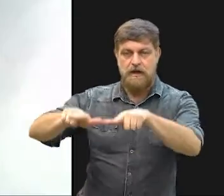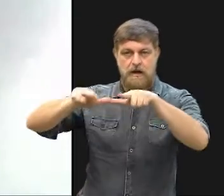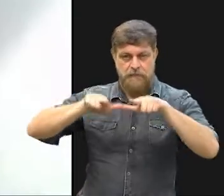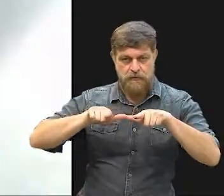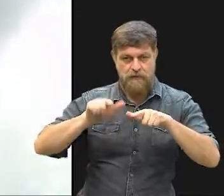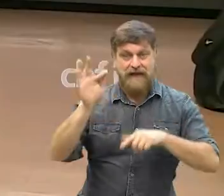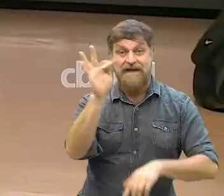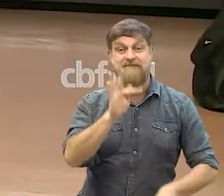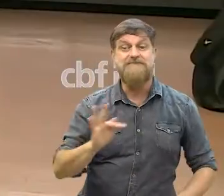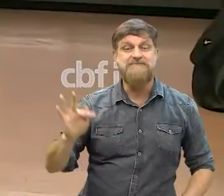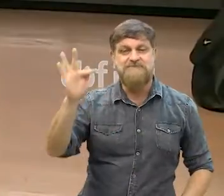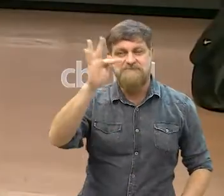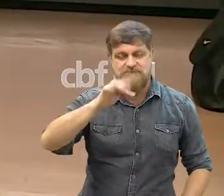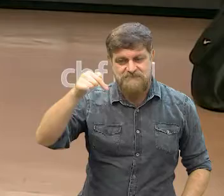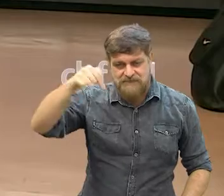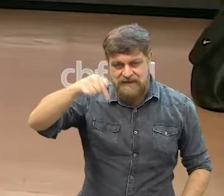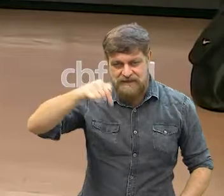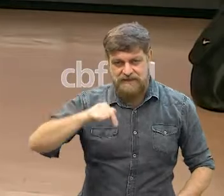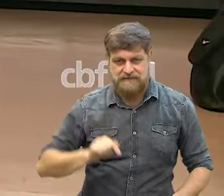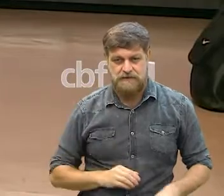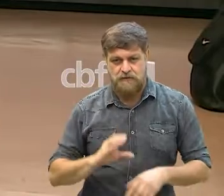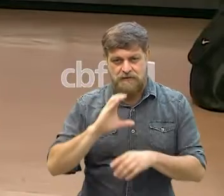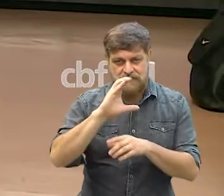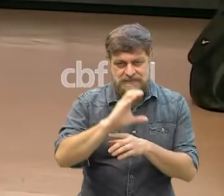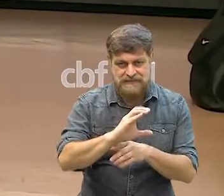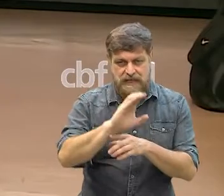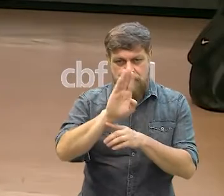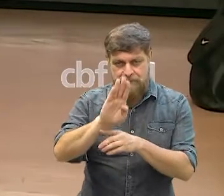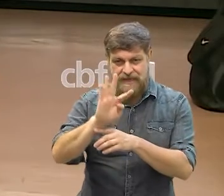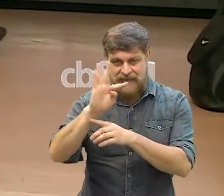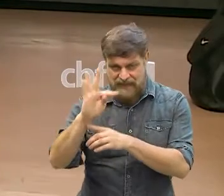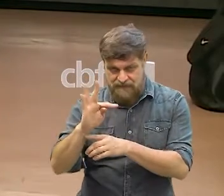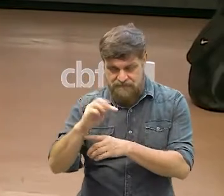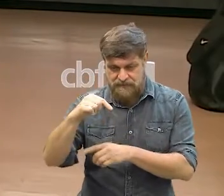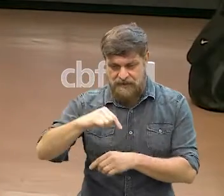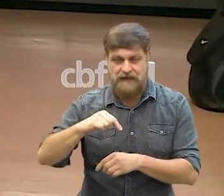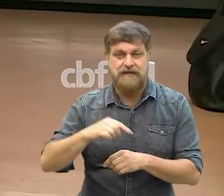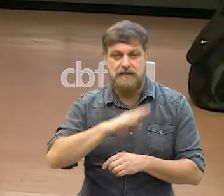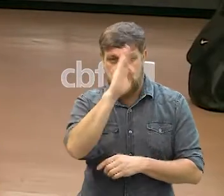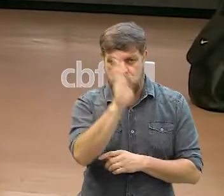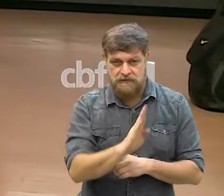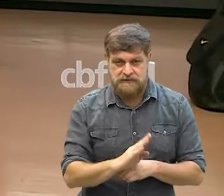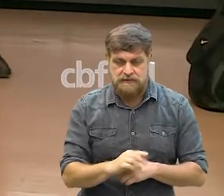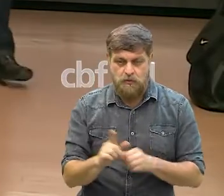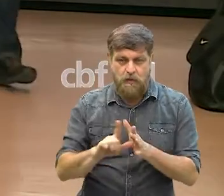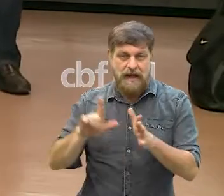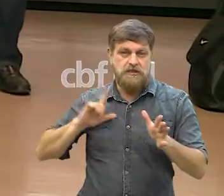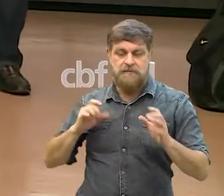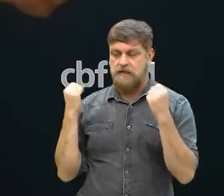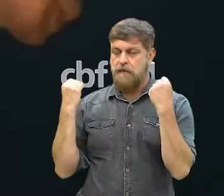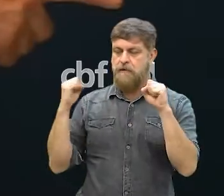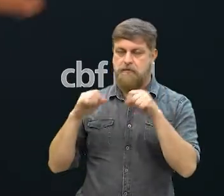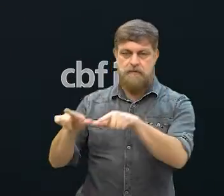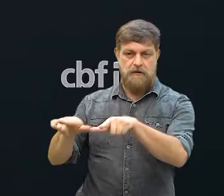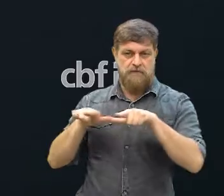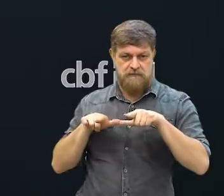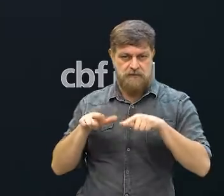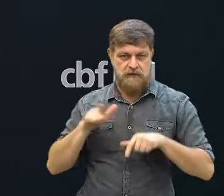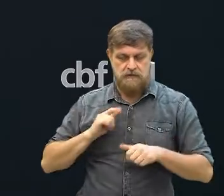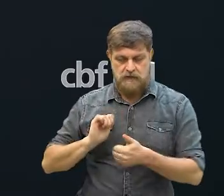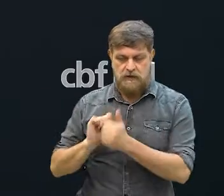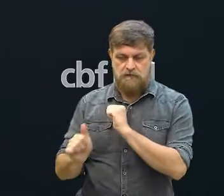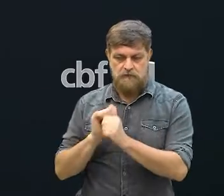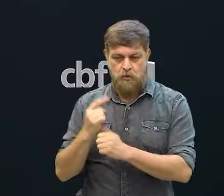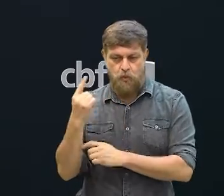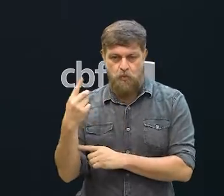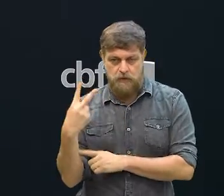pelas federações, né? No caso aqui no Brasil, pela CBF, porque antigamente era só ser formado em educação física, na qual você tem o futebol 1